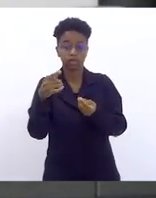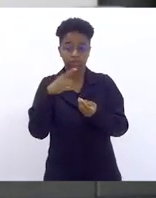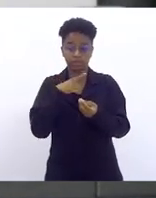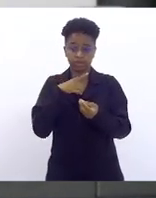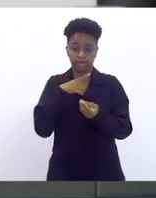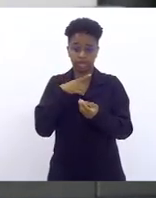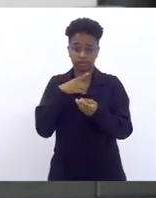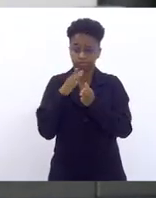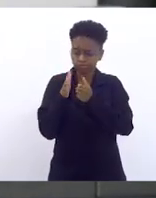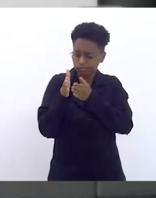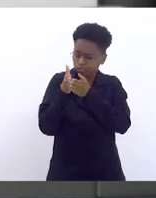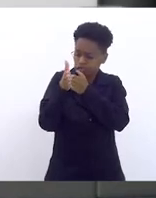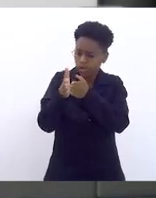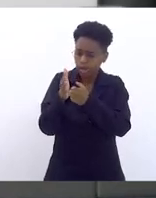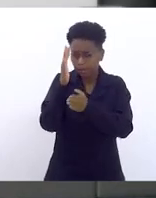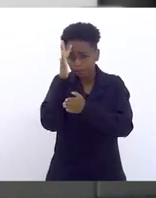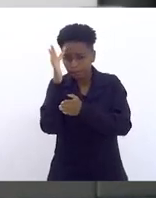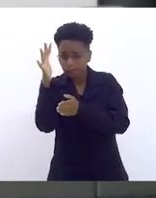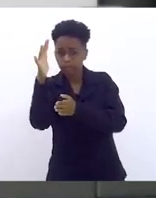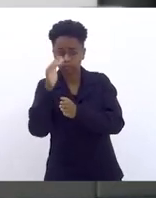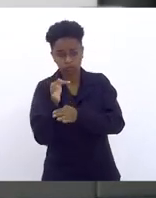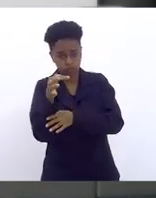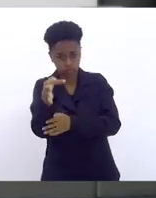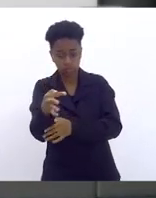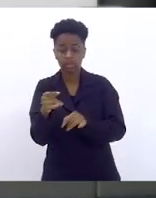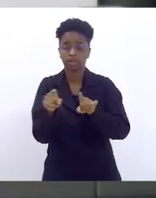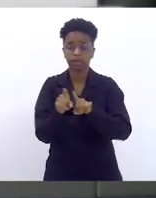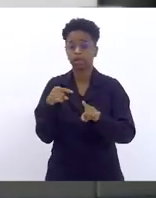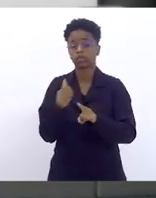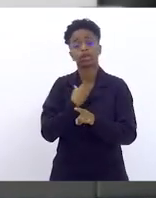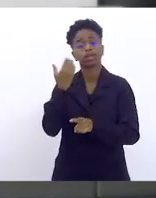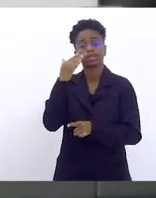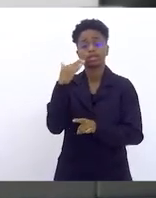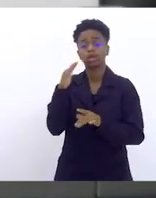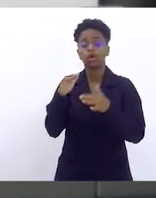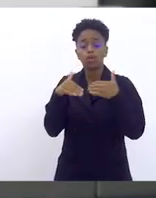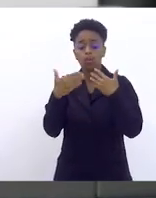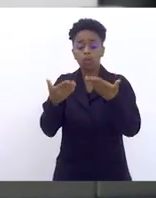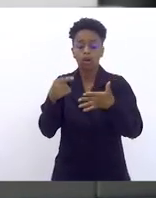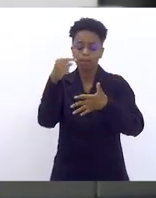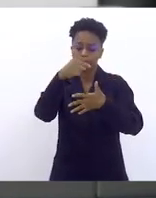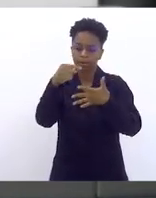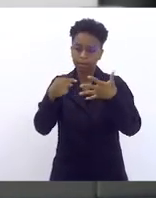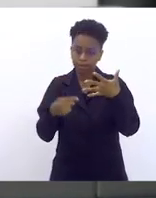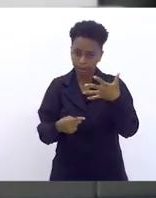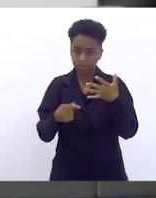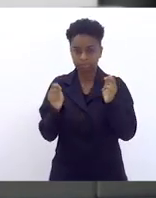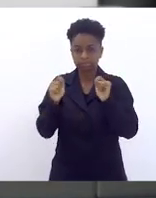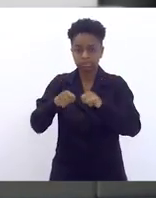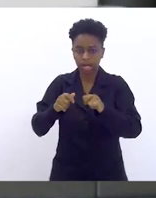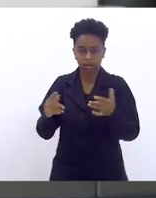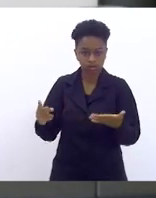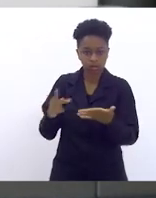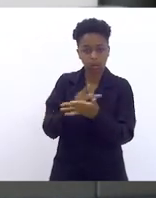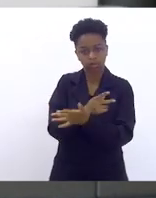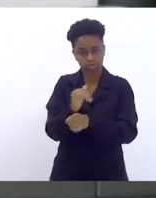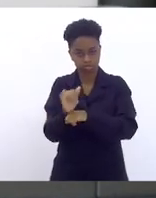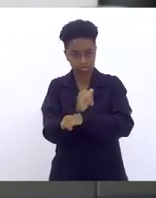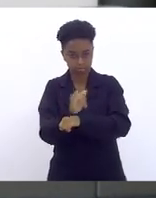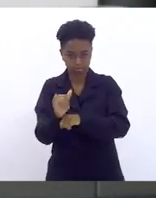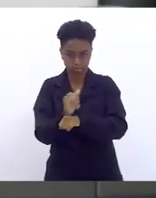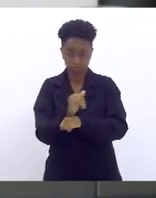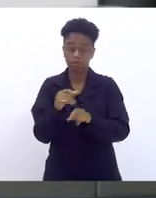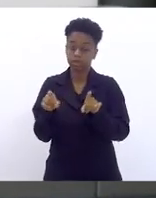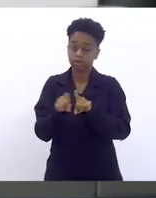tendências e nós temos Quais são os fatores que levam o cumprimento e levam nessa direção por fim